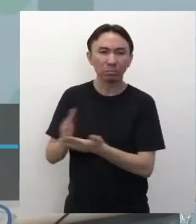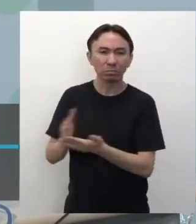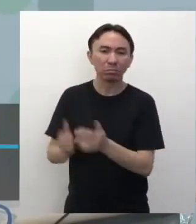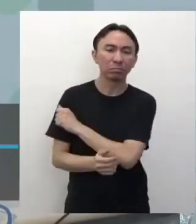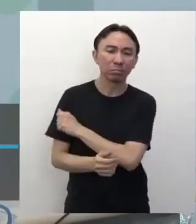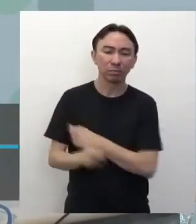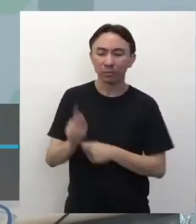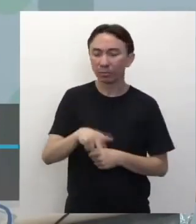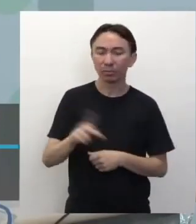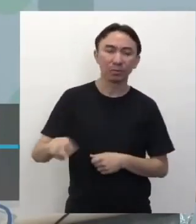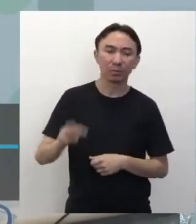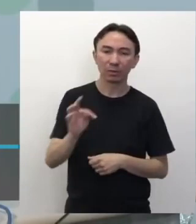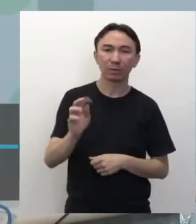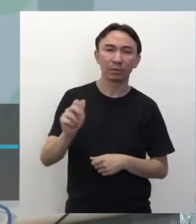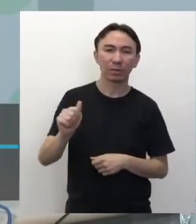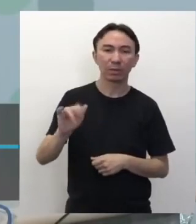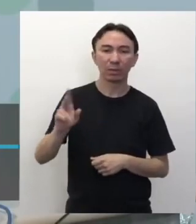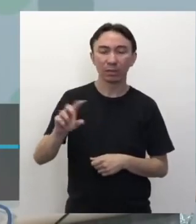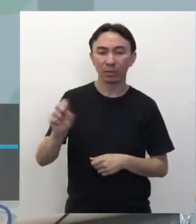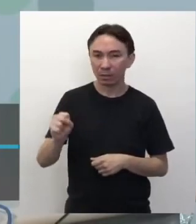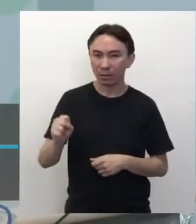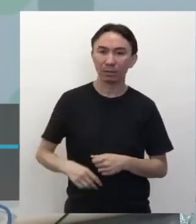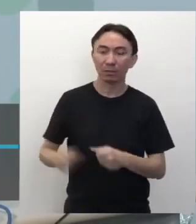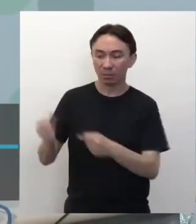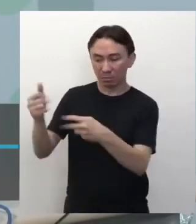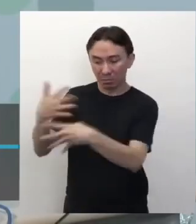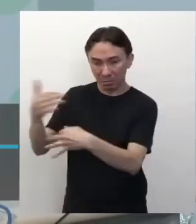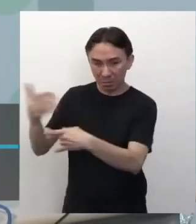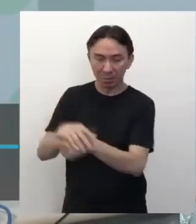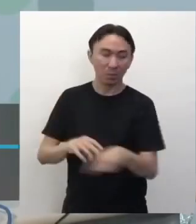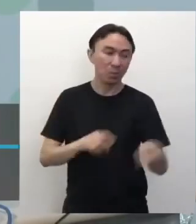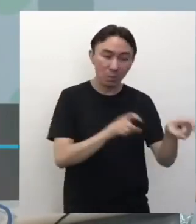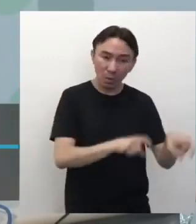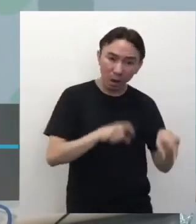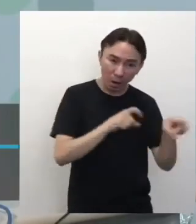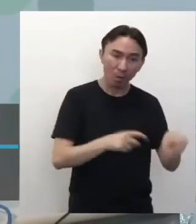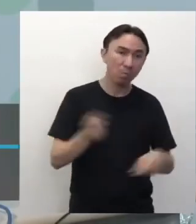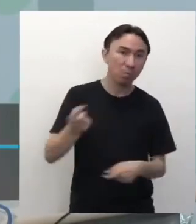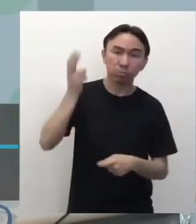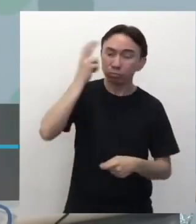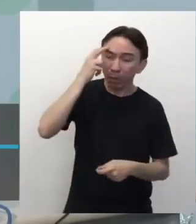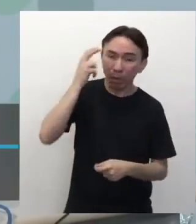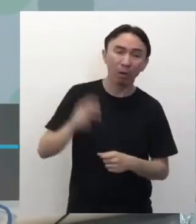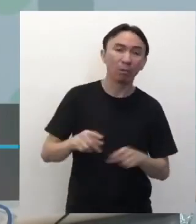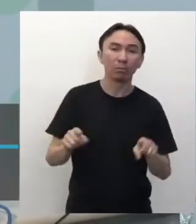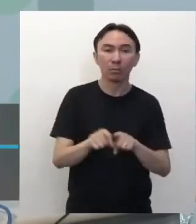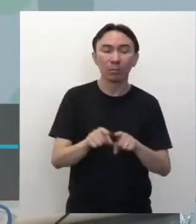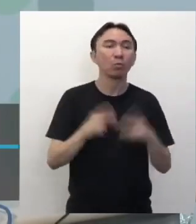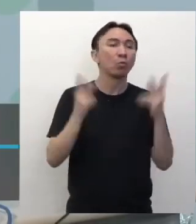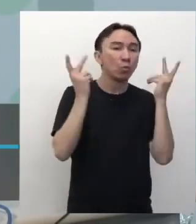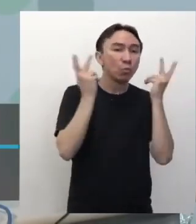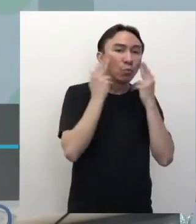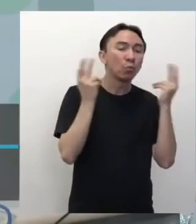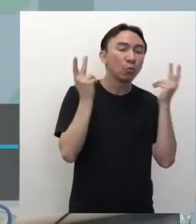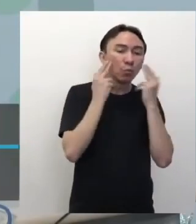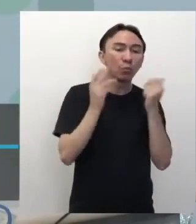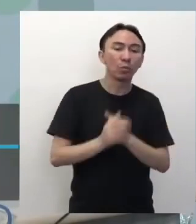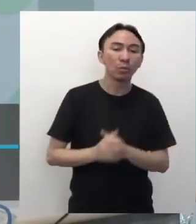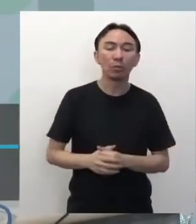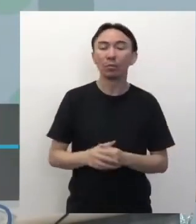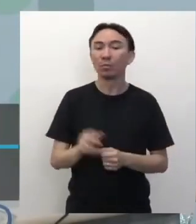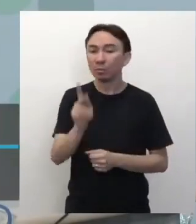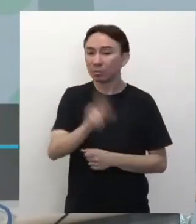A professora Thaís falou paisagem urbana, rural, cultural e natural. O Pro Natanael